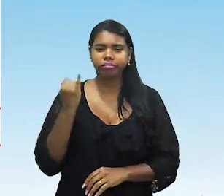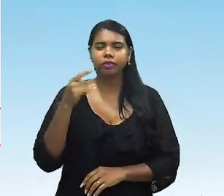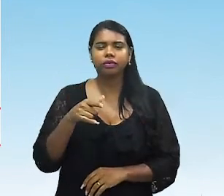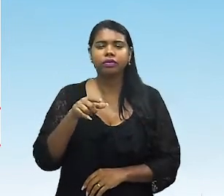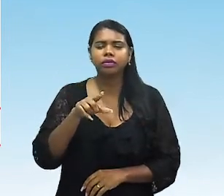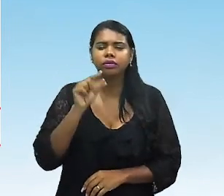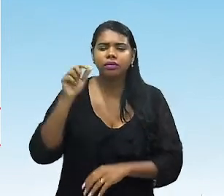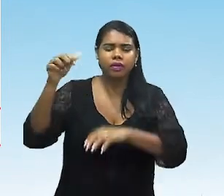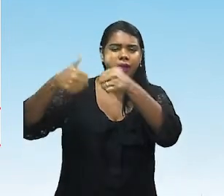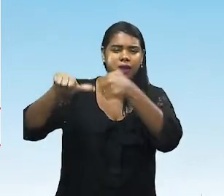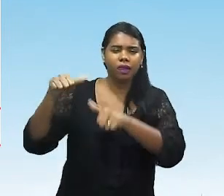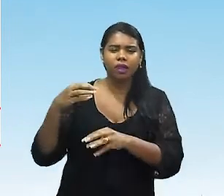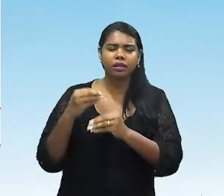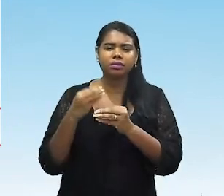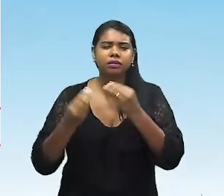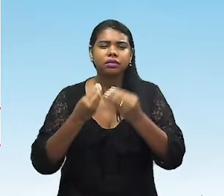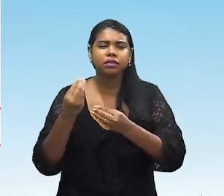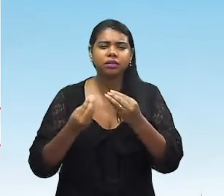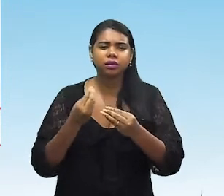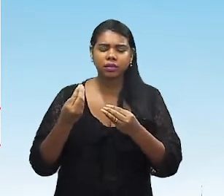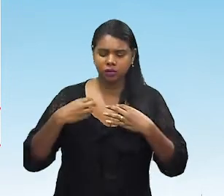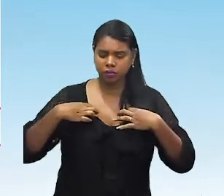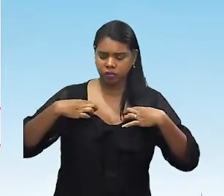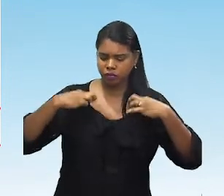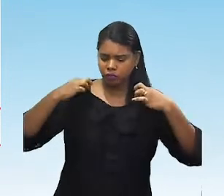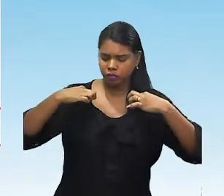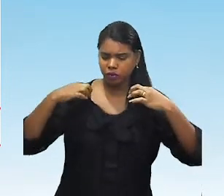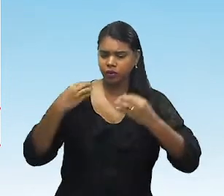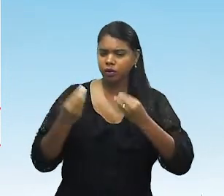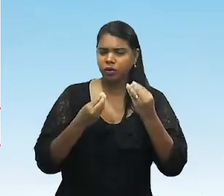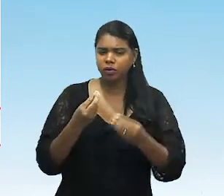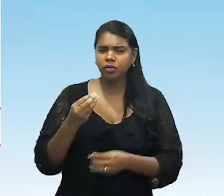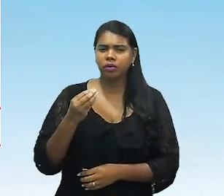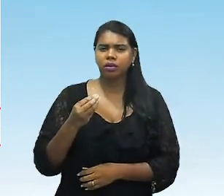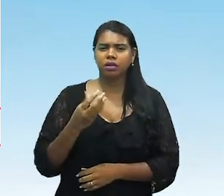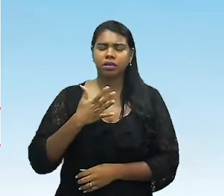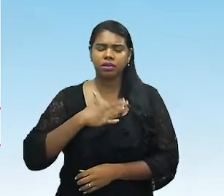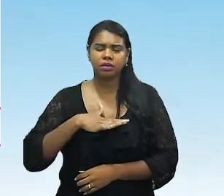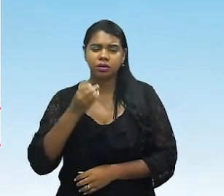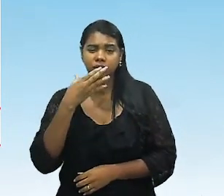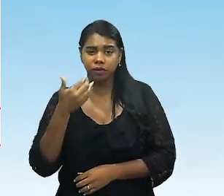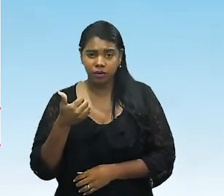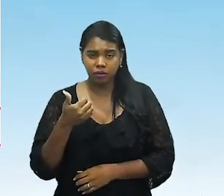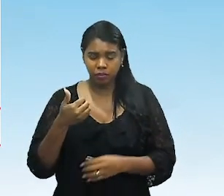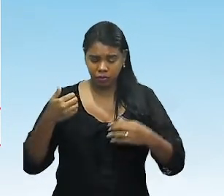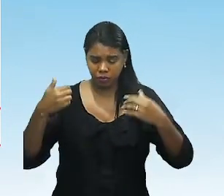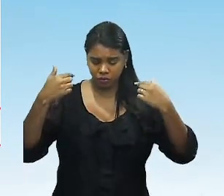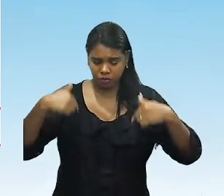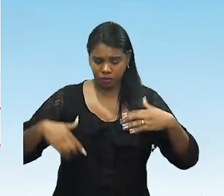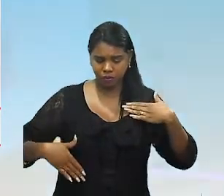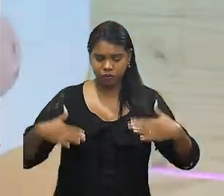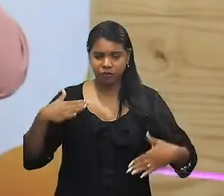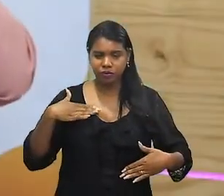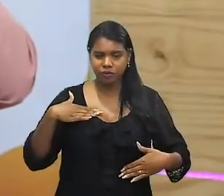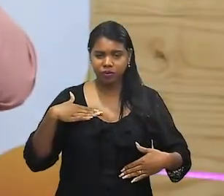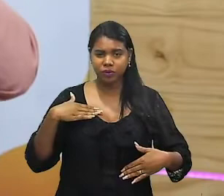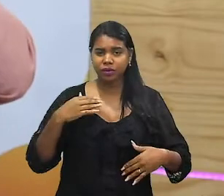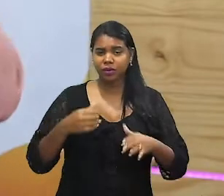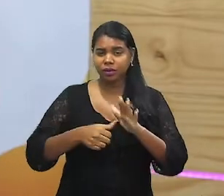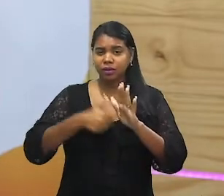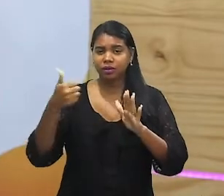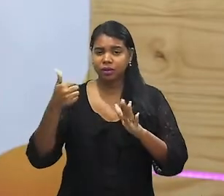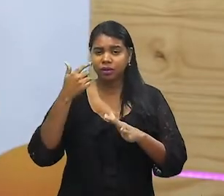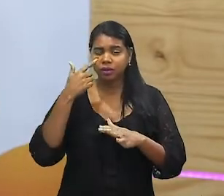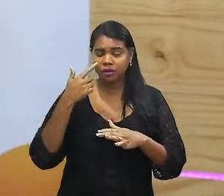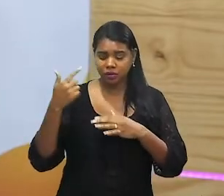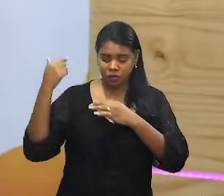vai observar o aspecto estético da camisa. A segunda coisa que você faz é pegar a etiqueta e ver,